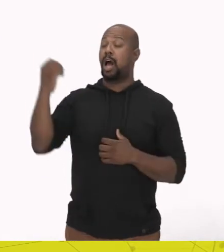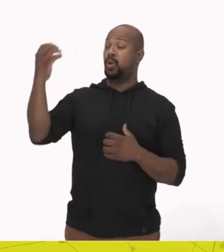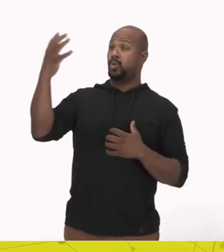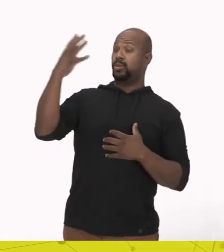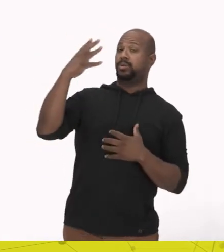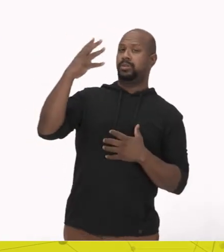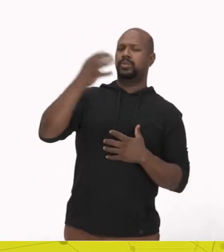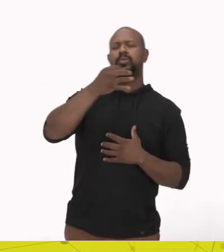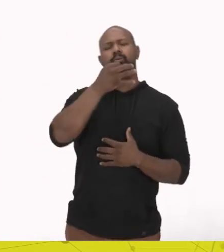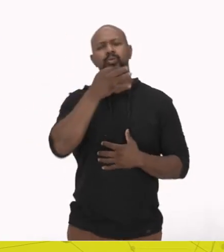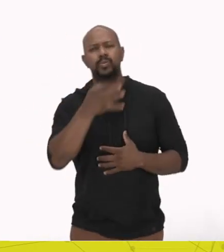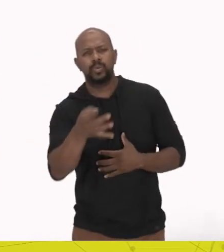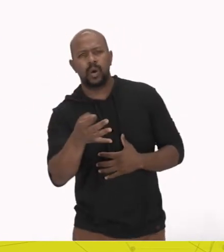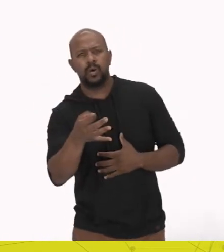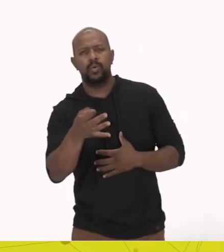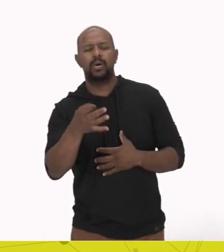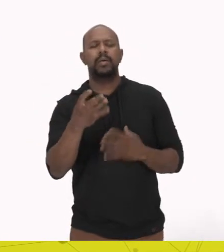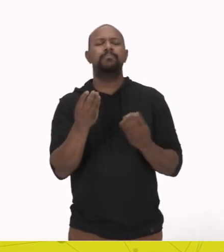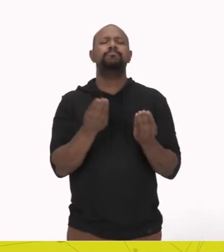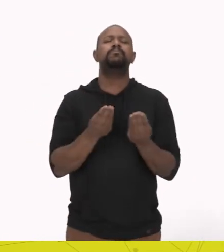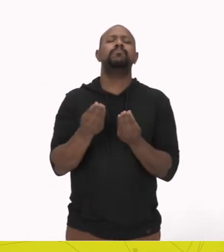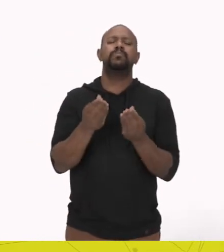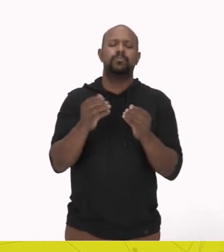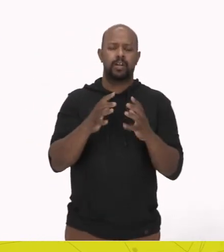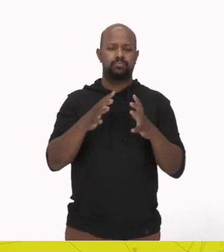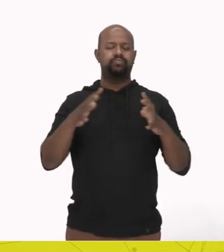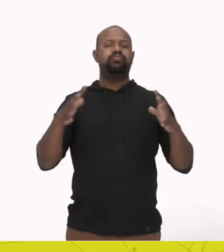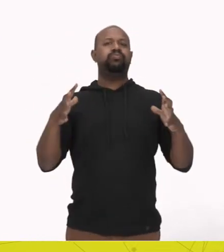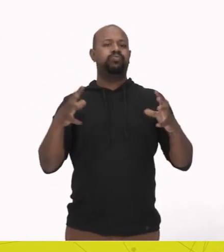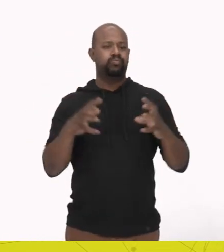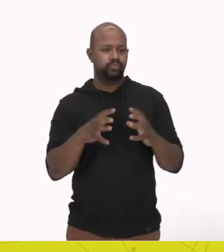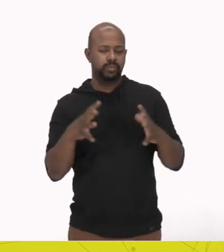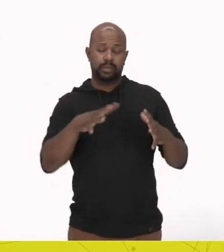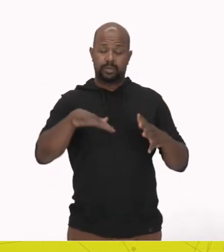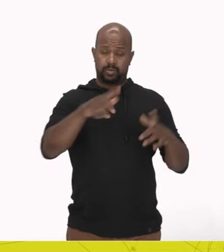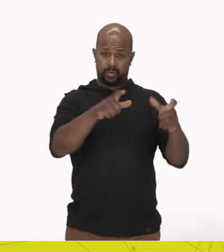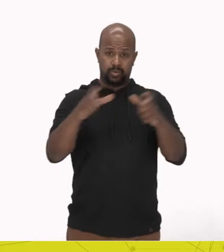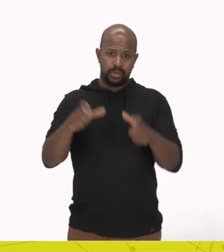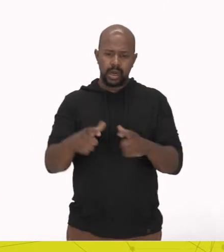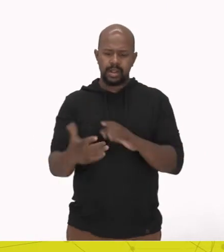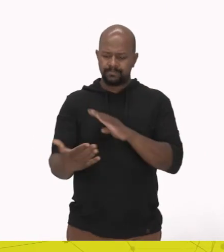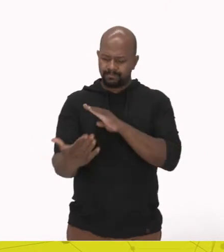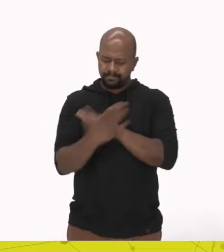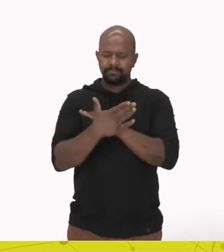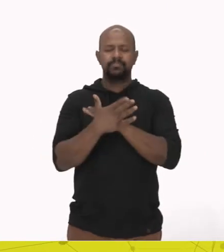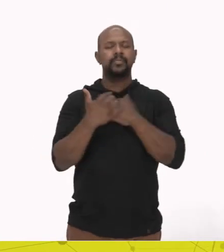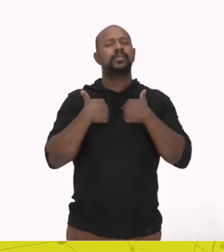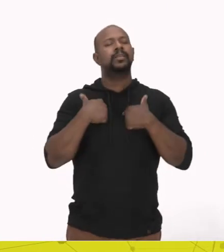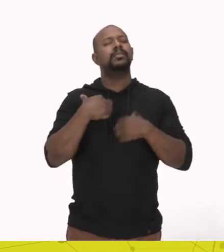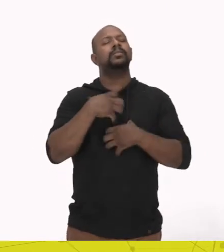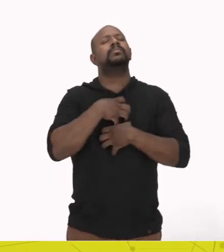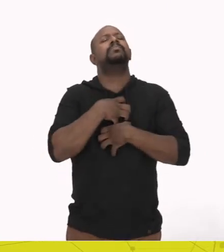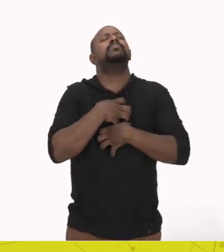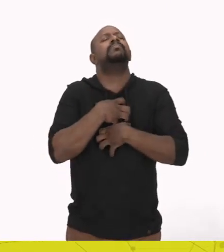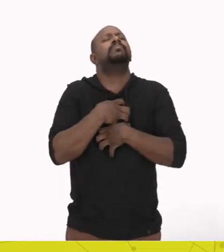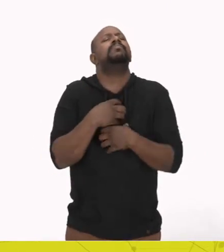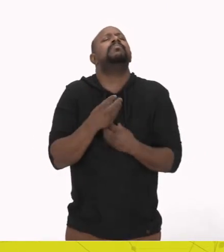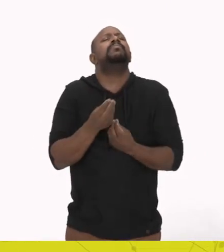A luz, o som, as texturas e os volumes do ambiente constroem a